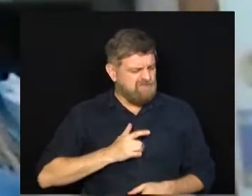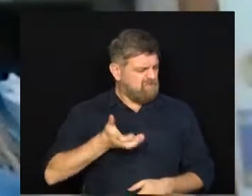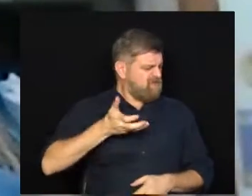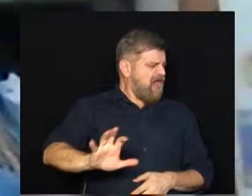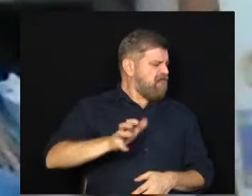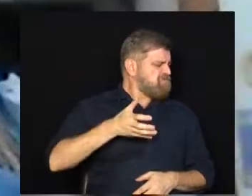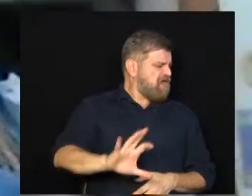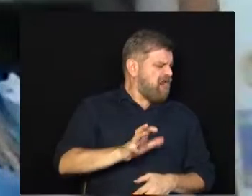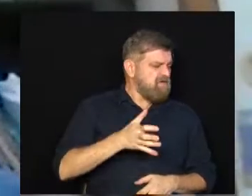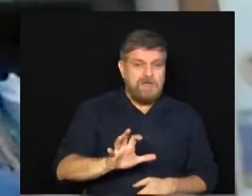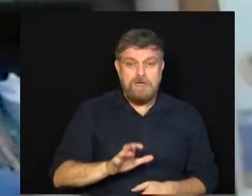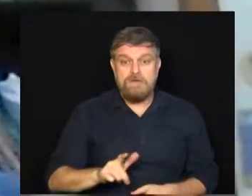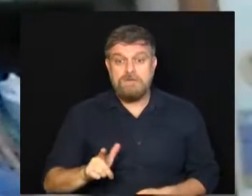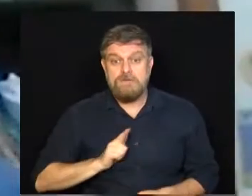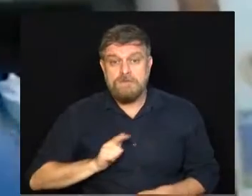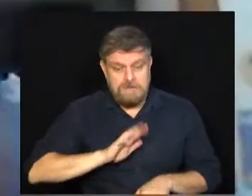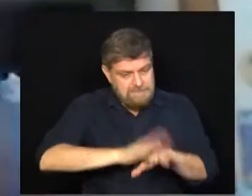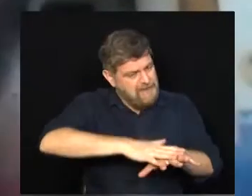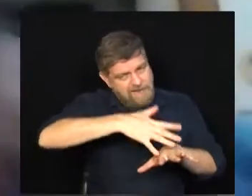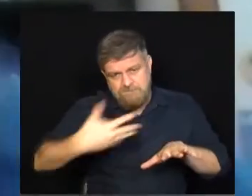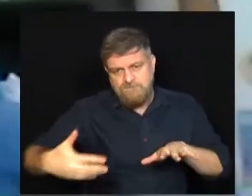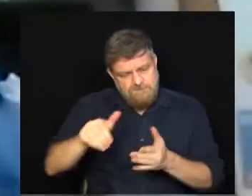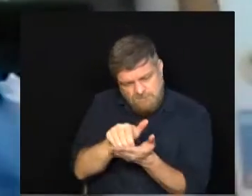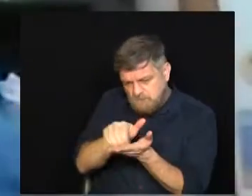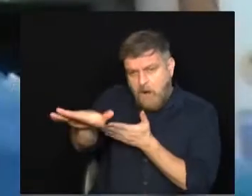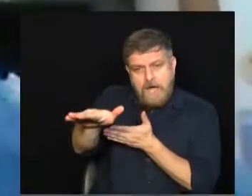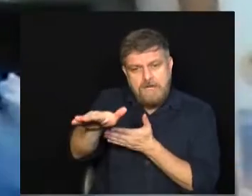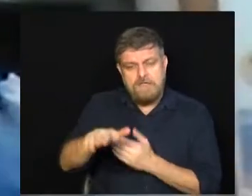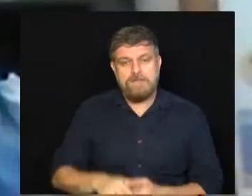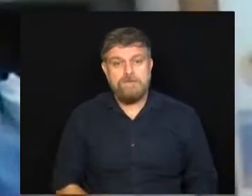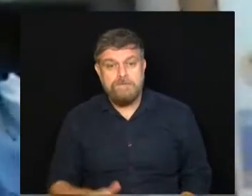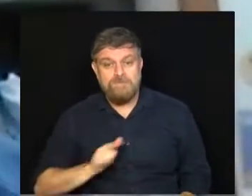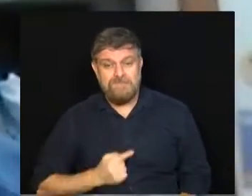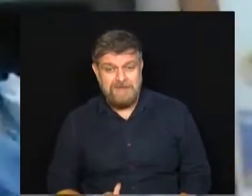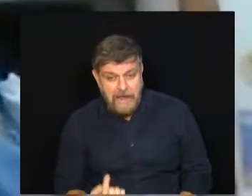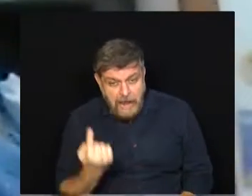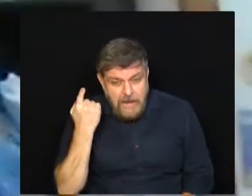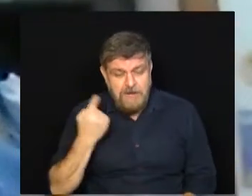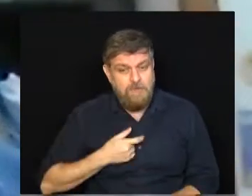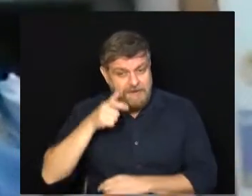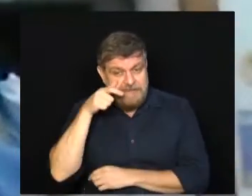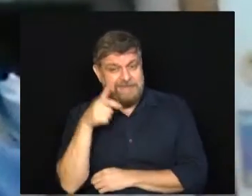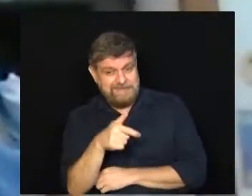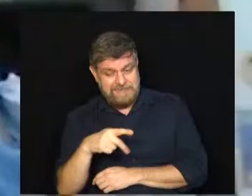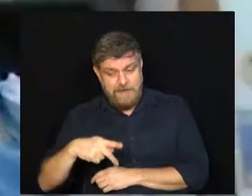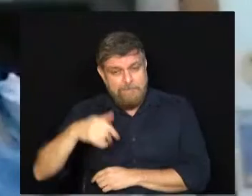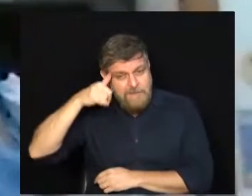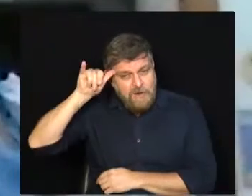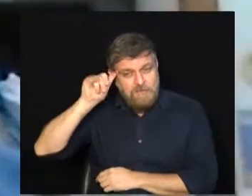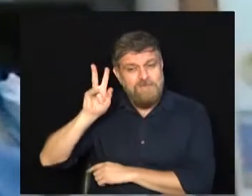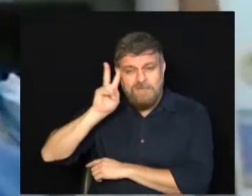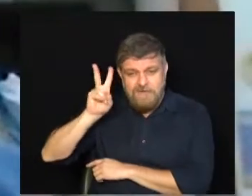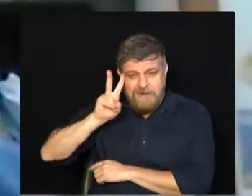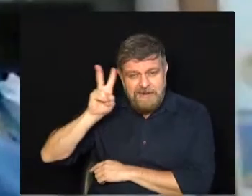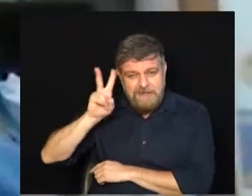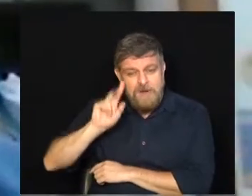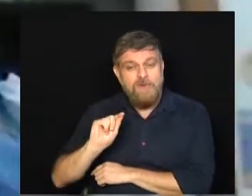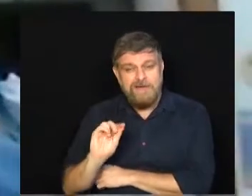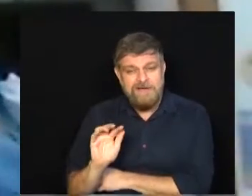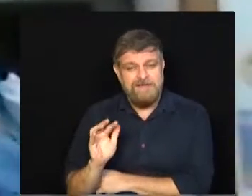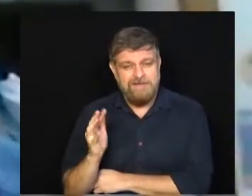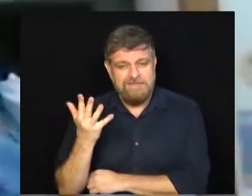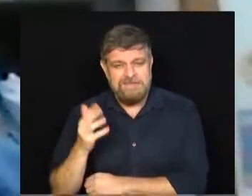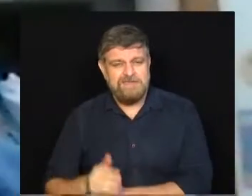essa formulação, a expulsão dos travestis. E, na época, inclusive, é interessante o vereador Paulo Búfalo lembrar dessa moção, porque,